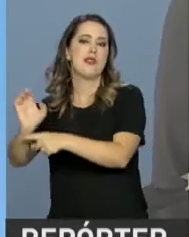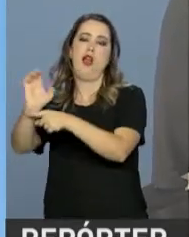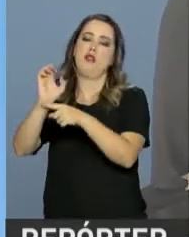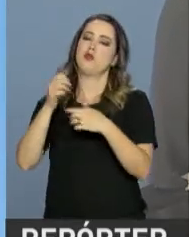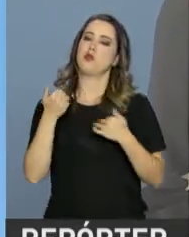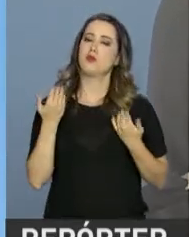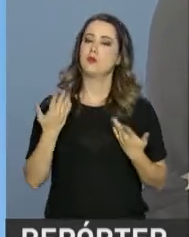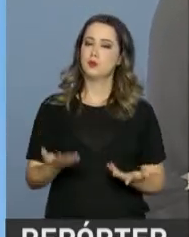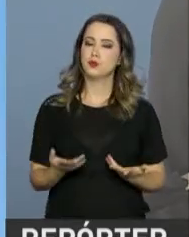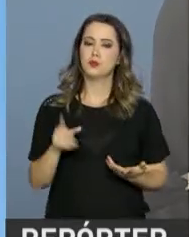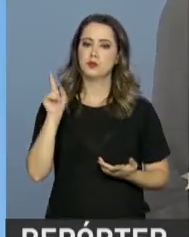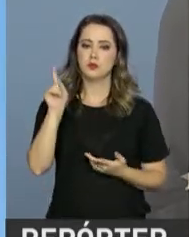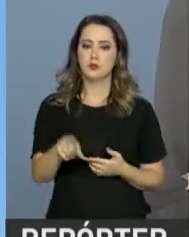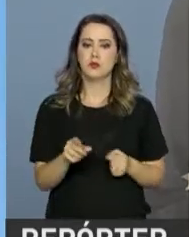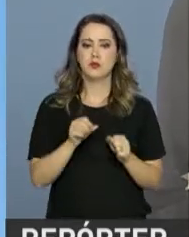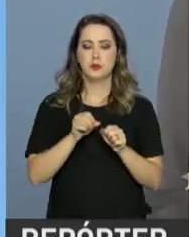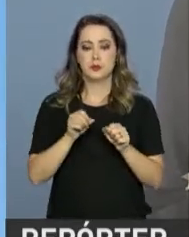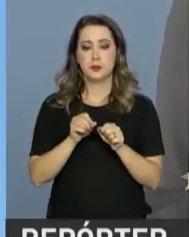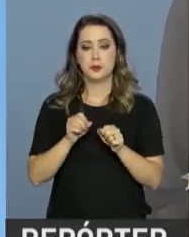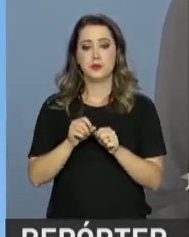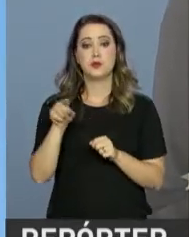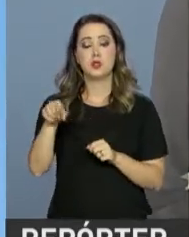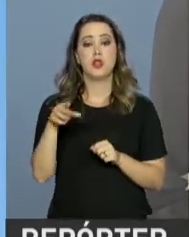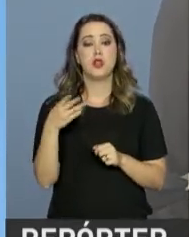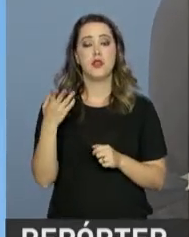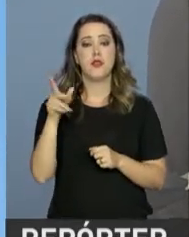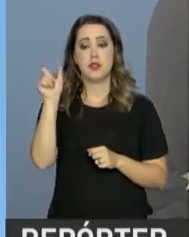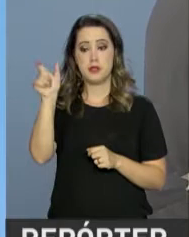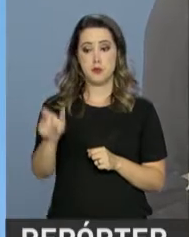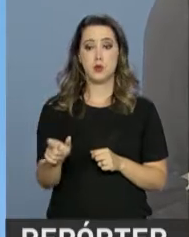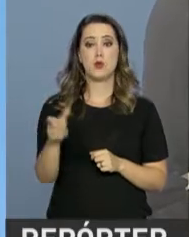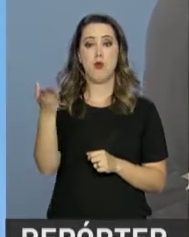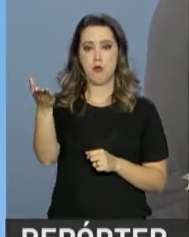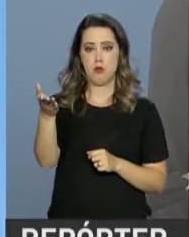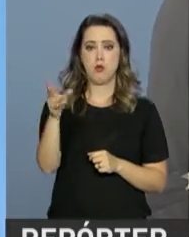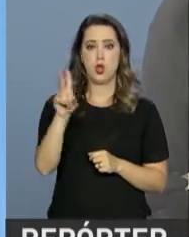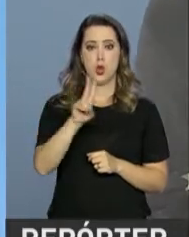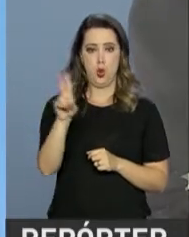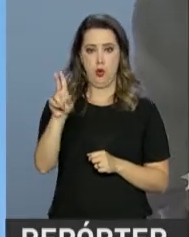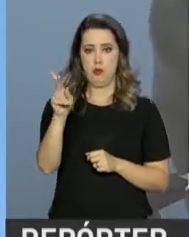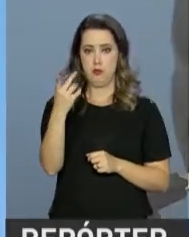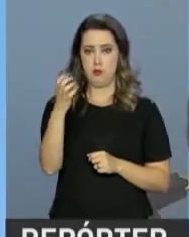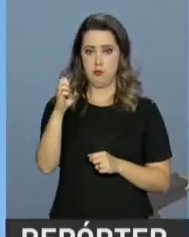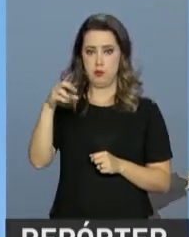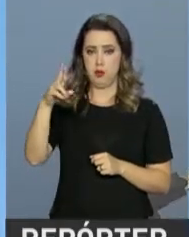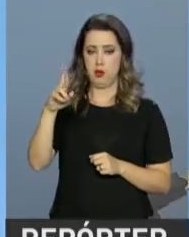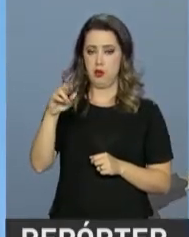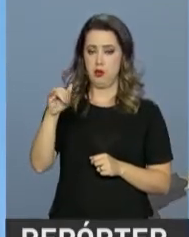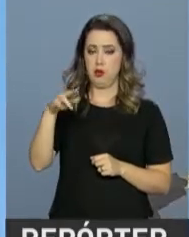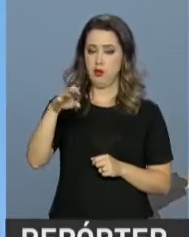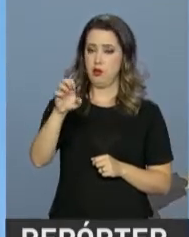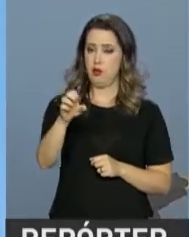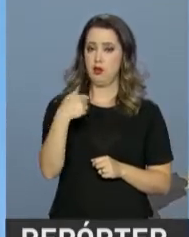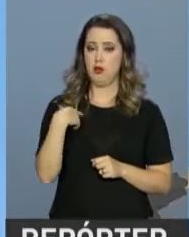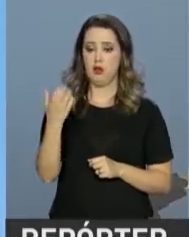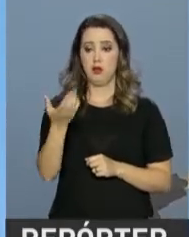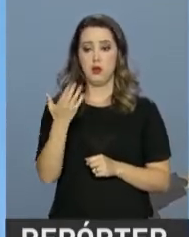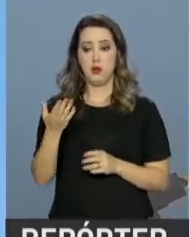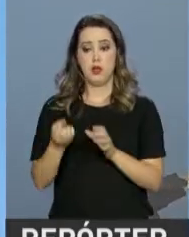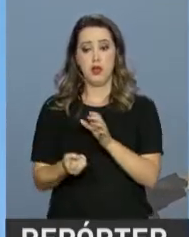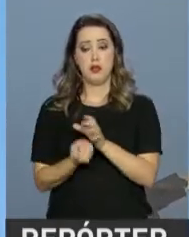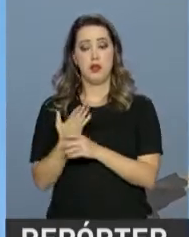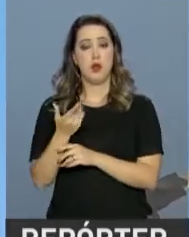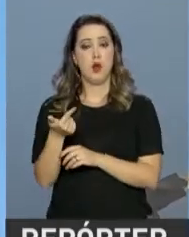estados o que é que fez o rq disse olha vou instalar unidades em outros estados como estive lá em rondônia